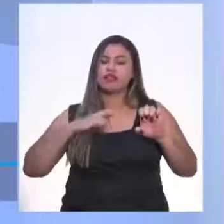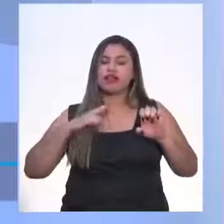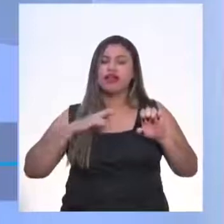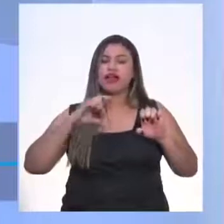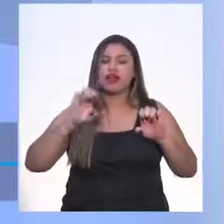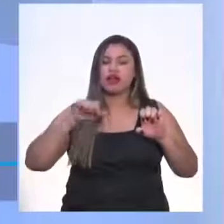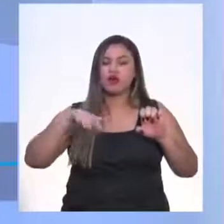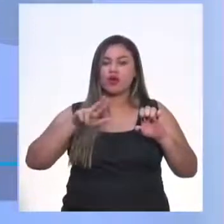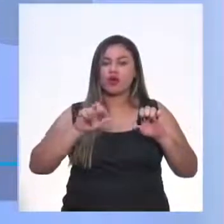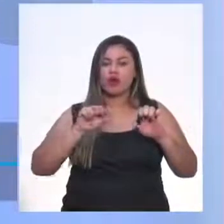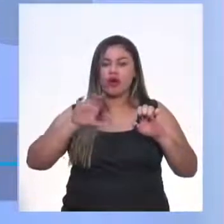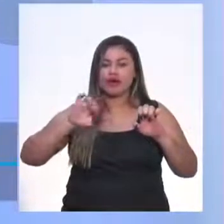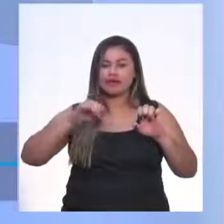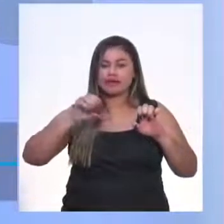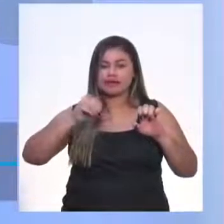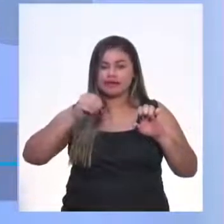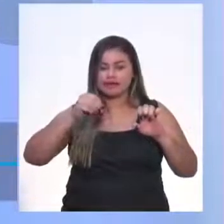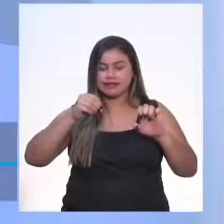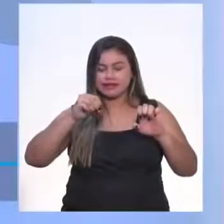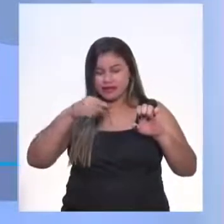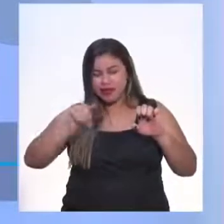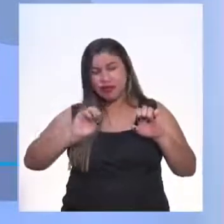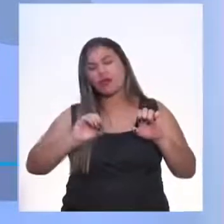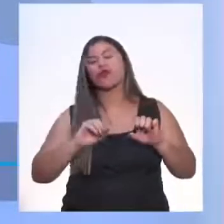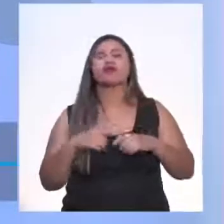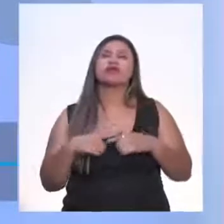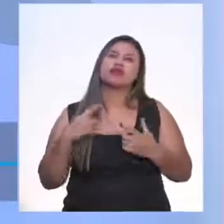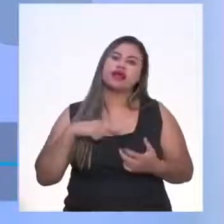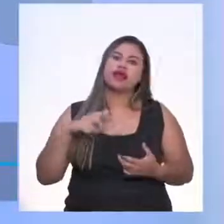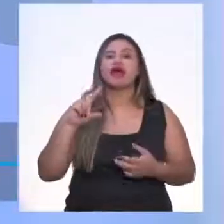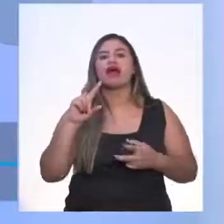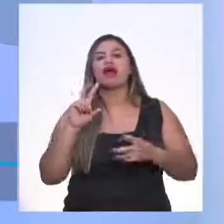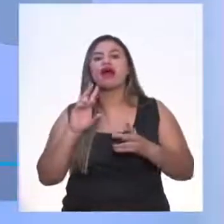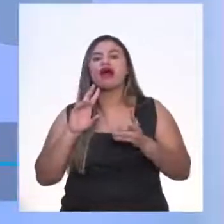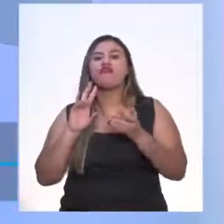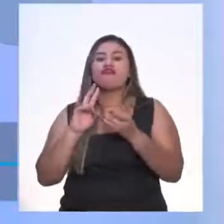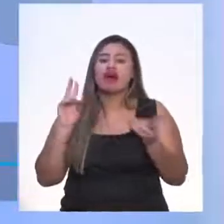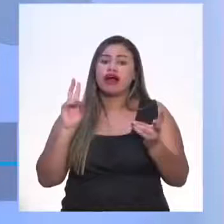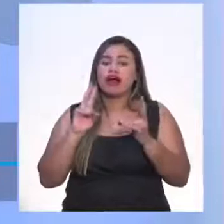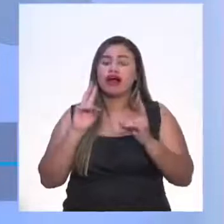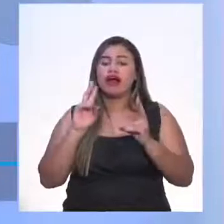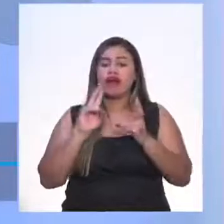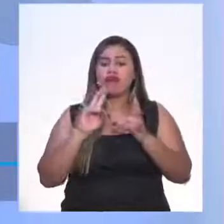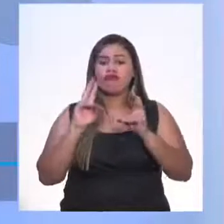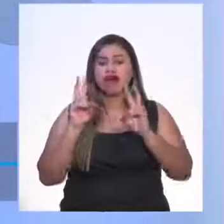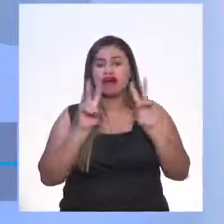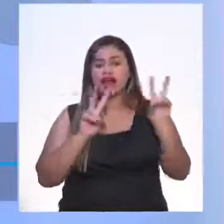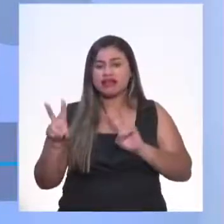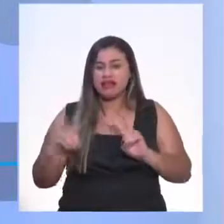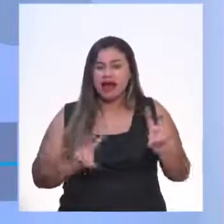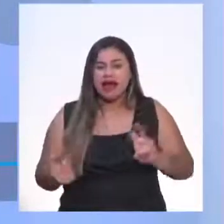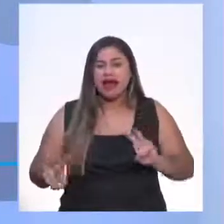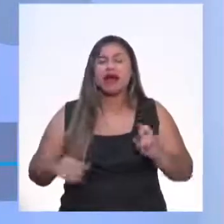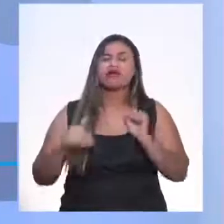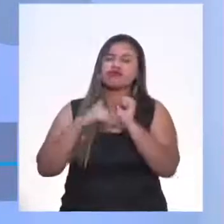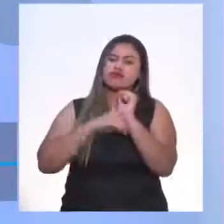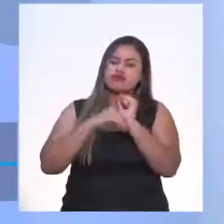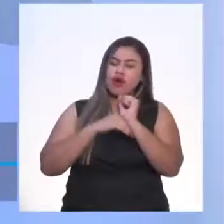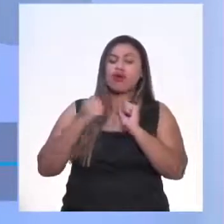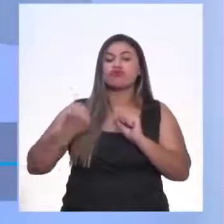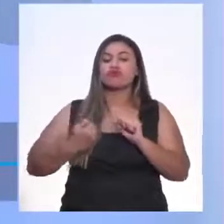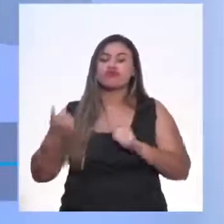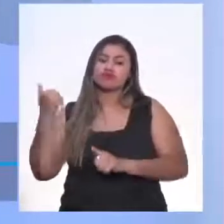equações, basicamente, você vai ter as variáveis, você vai ter a incógnita, você vai ter os valores ali para substituir e, no